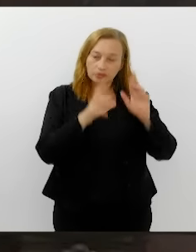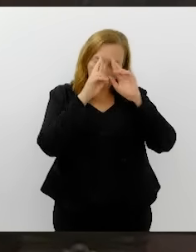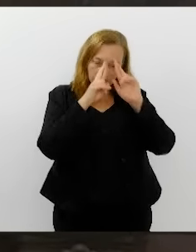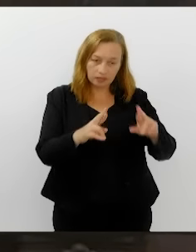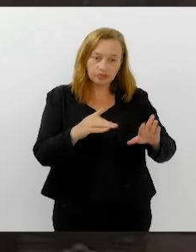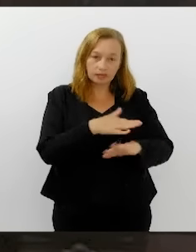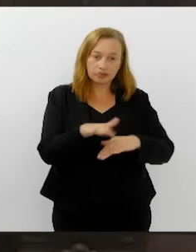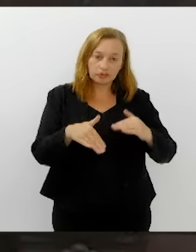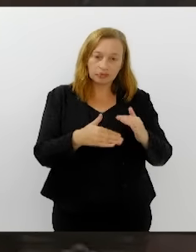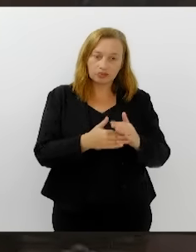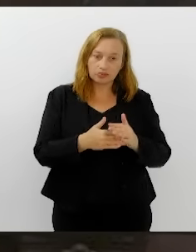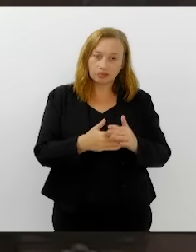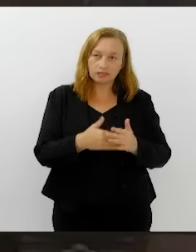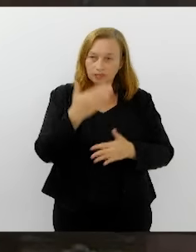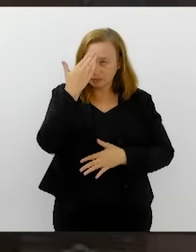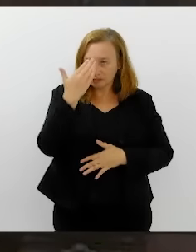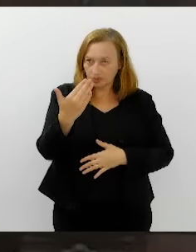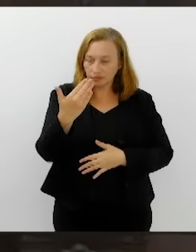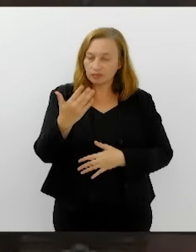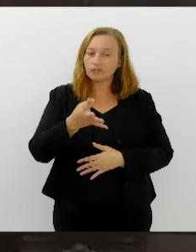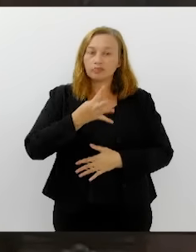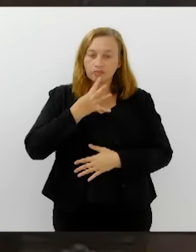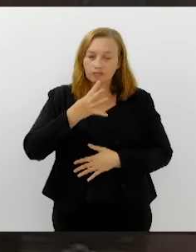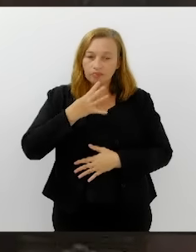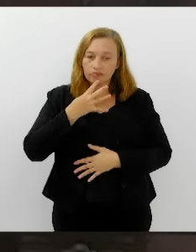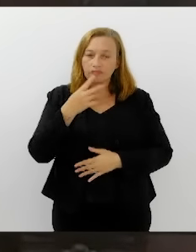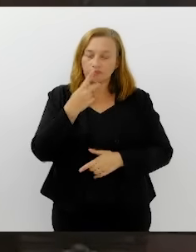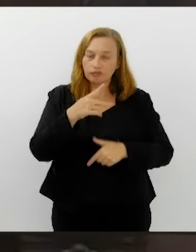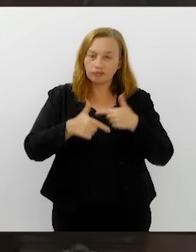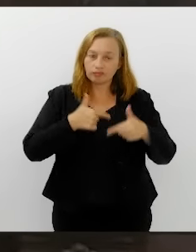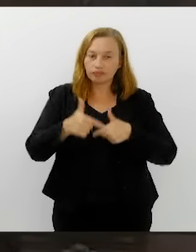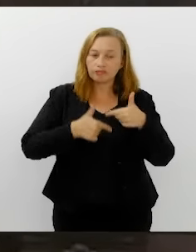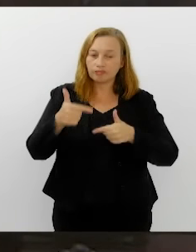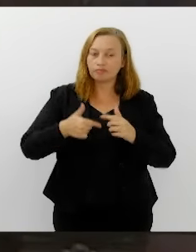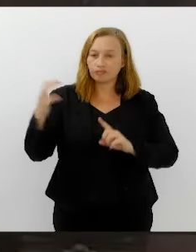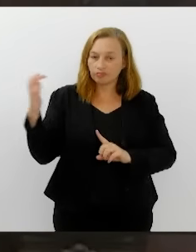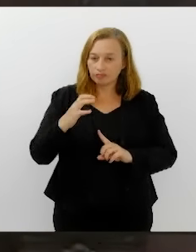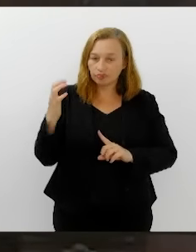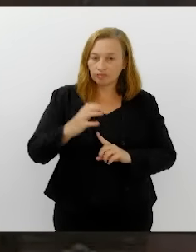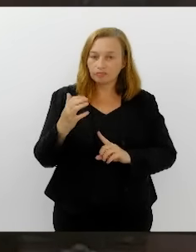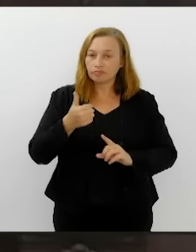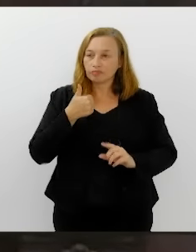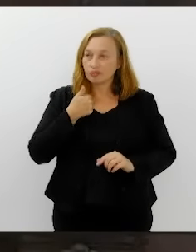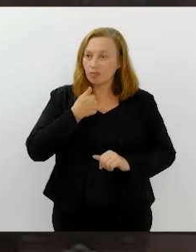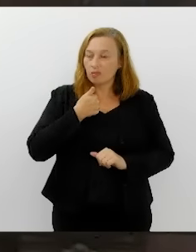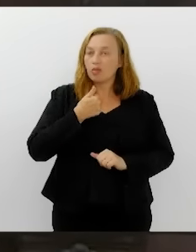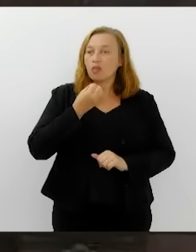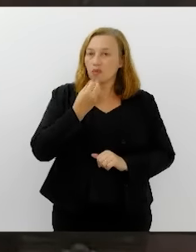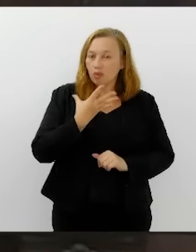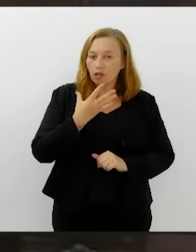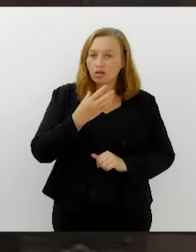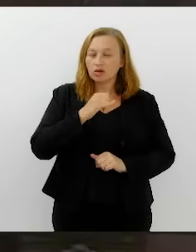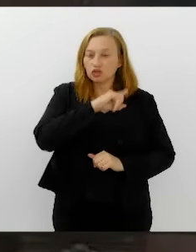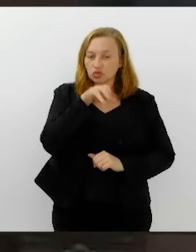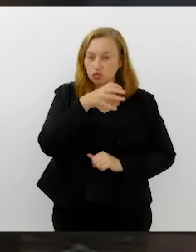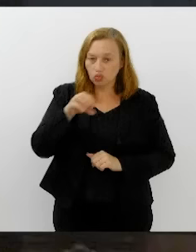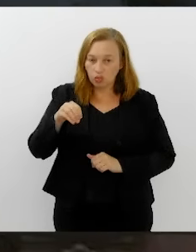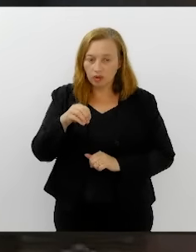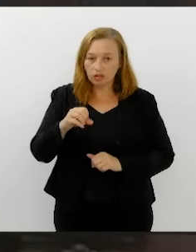aqueles que reconhecem a relevância do trabalho e a influência positiva que o Monsenhor João exerceu